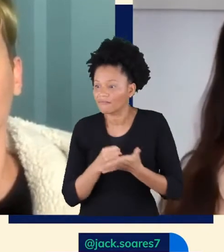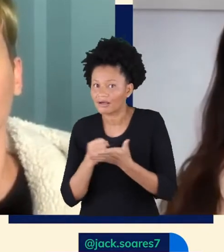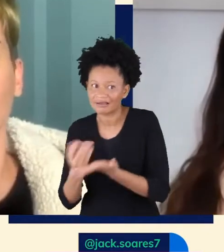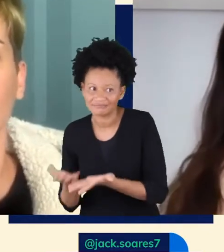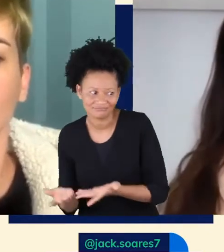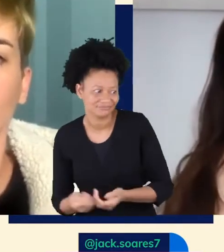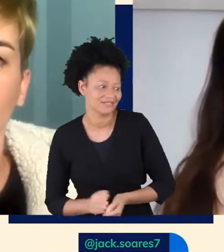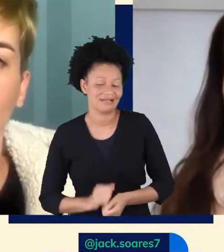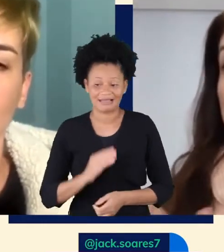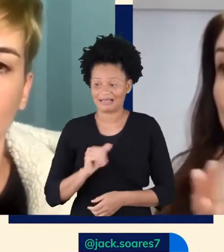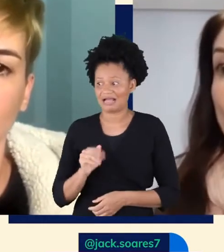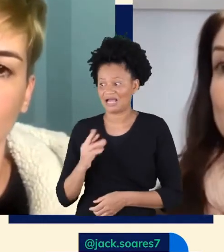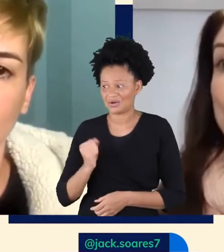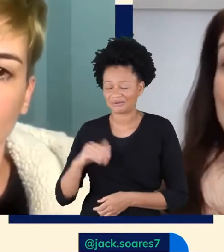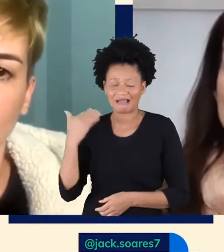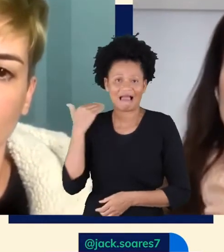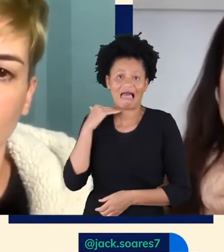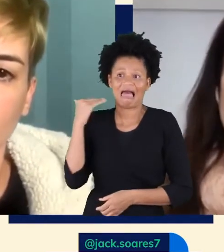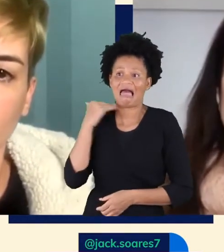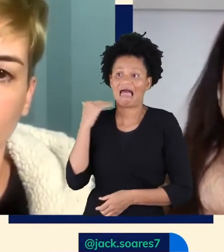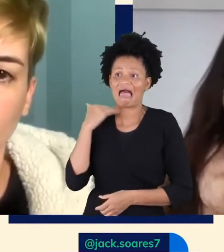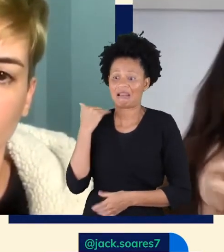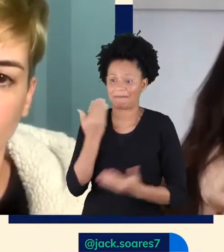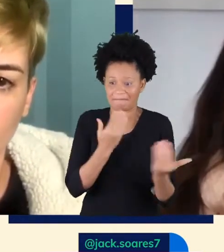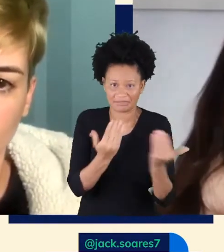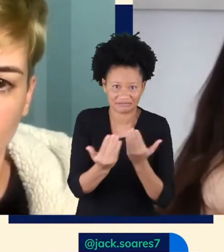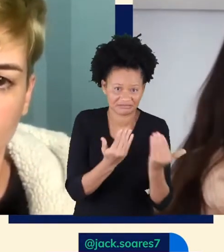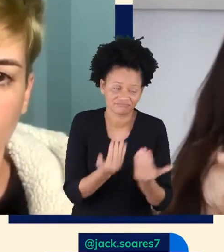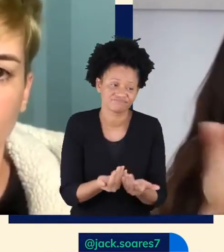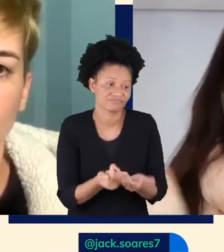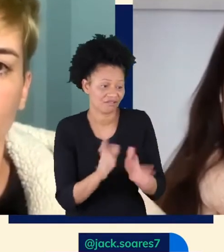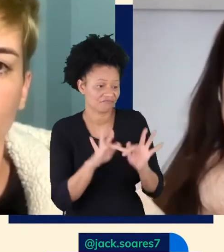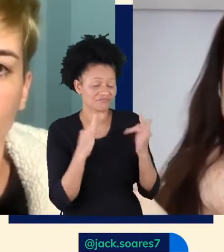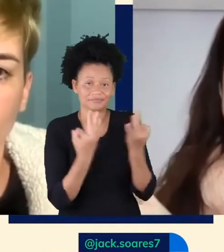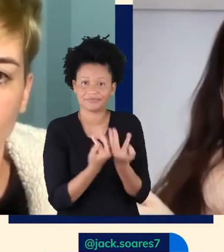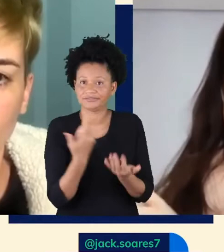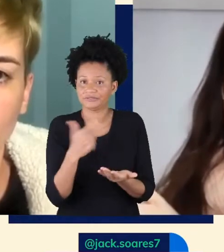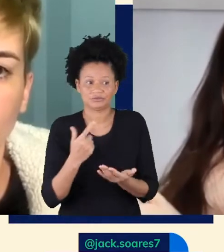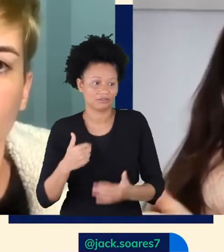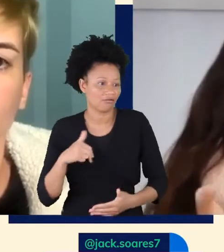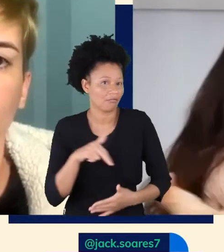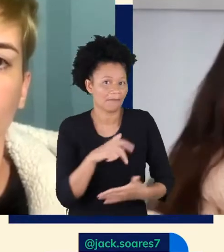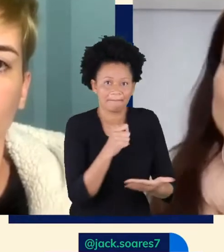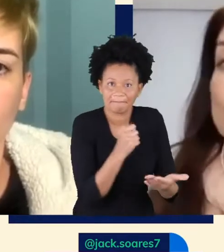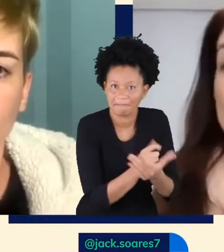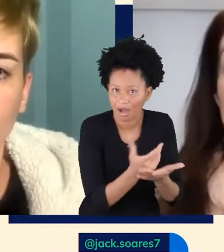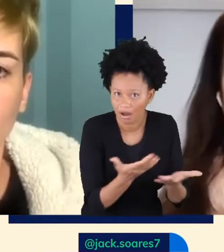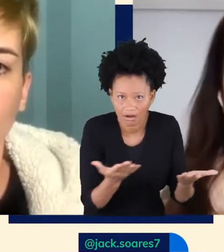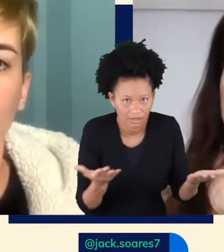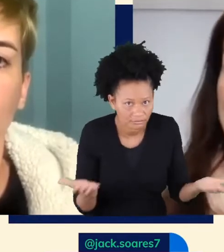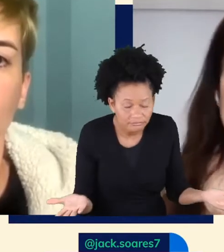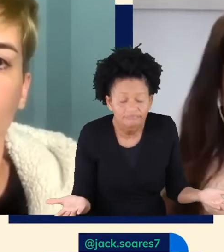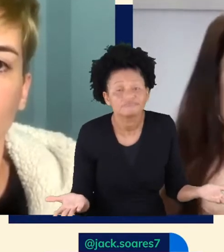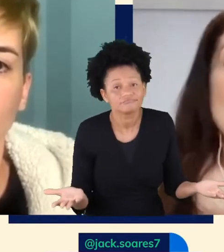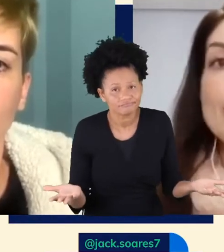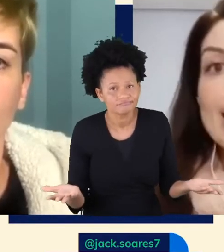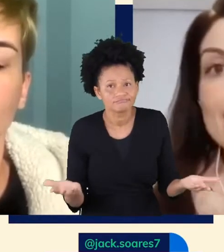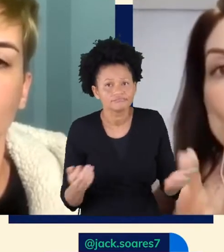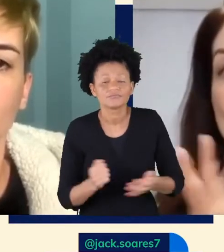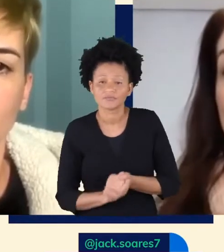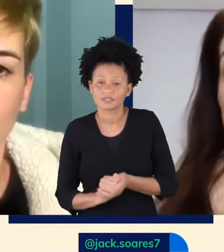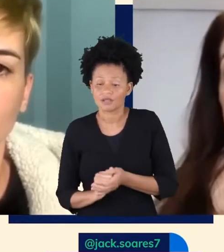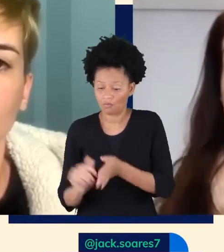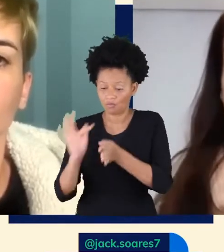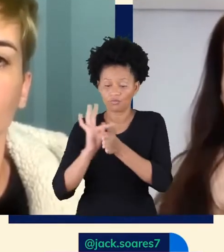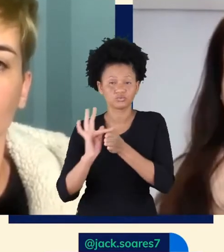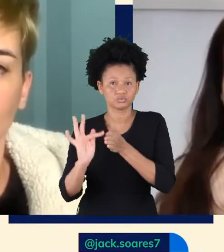tem acesso a serviços, Carol, psicólogo é caro. Realmente, muitas vezes psicólogo é caro. Tem muitas famílias que não tem como ir lá e pagar